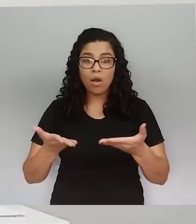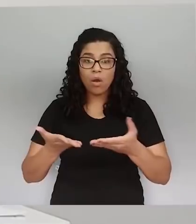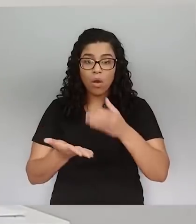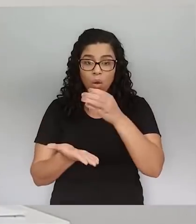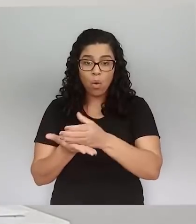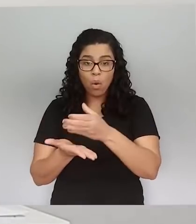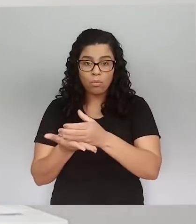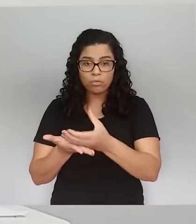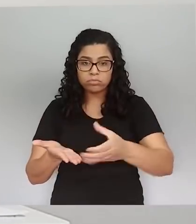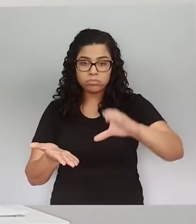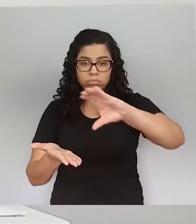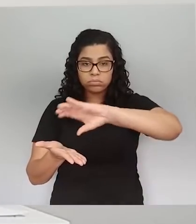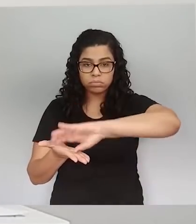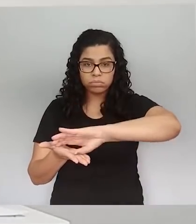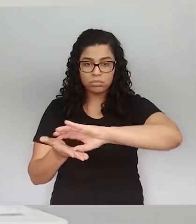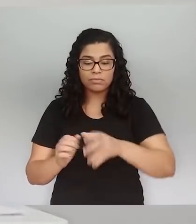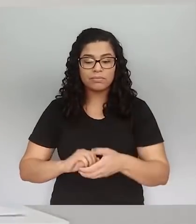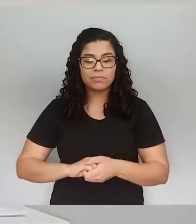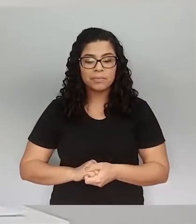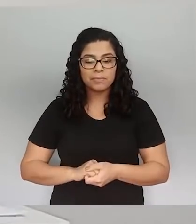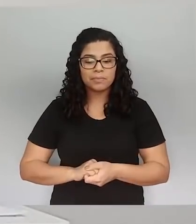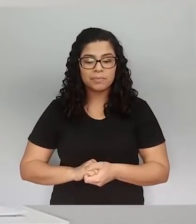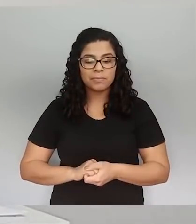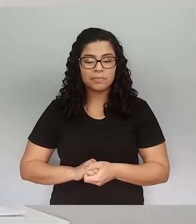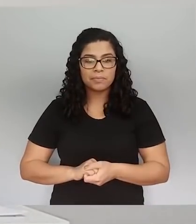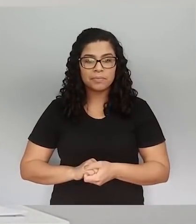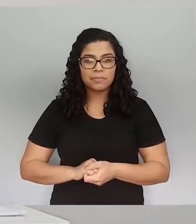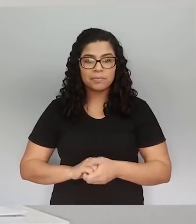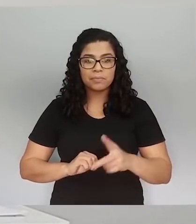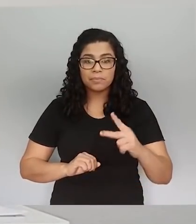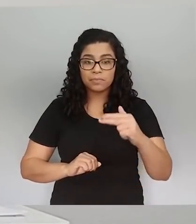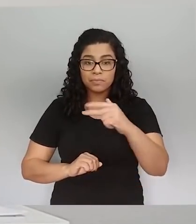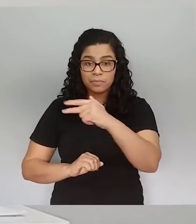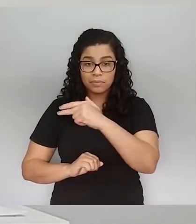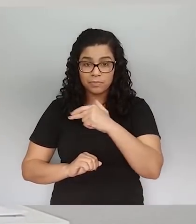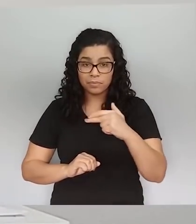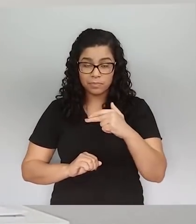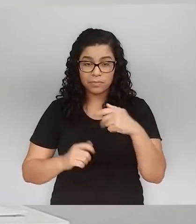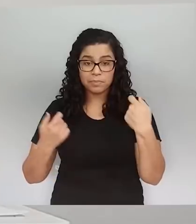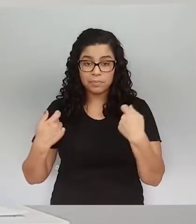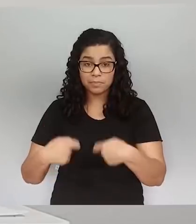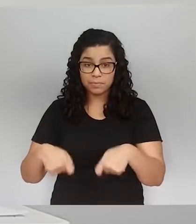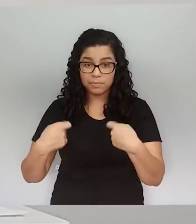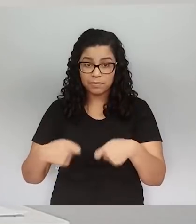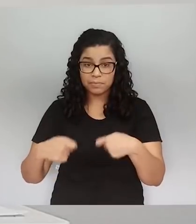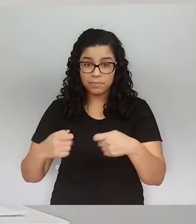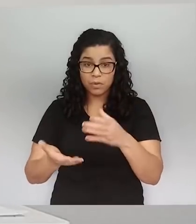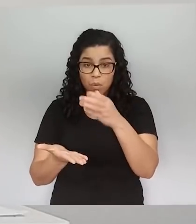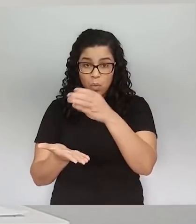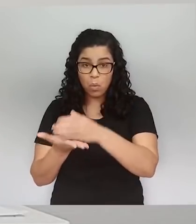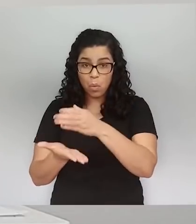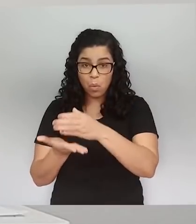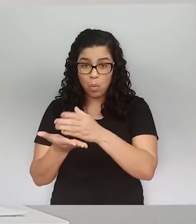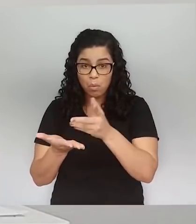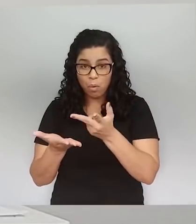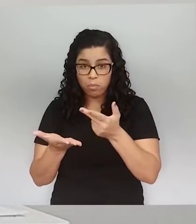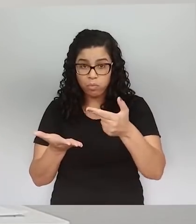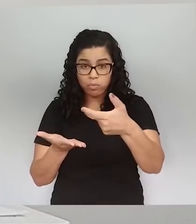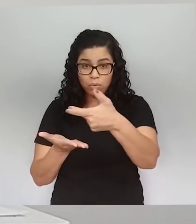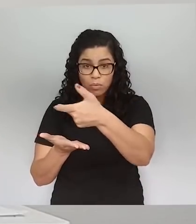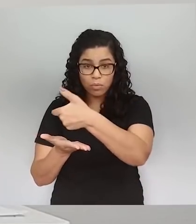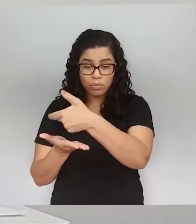pegar uma bexiga e vai amarrar na ponta, tá? Amarrou a bexiga,